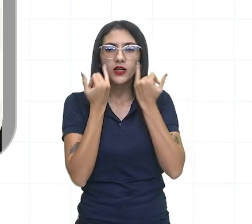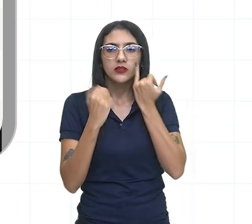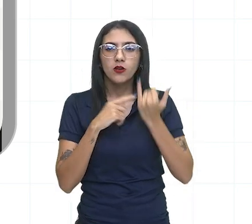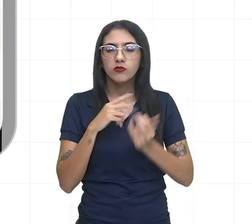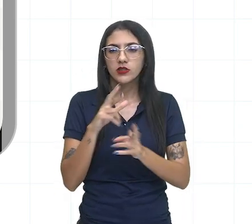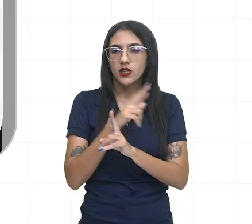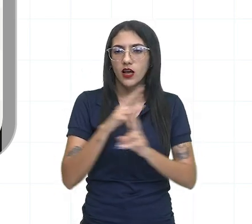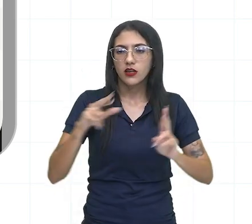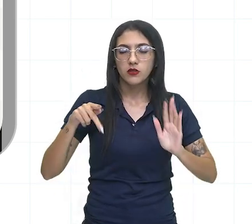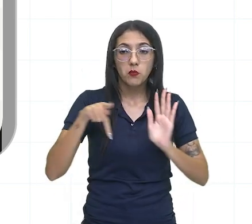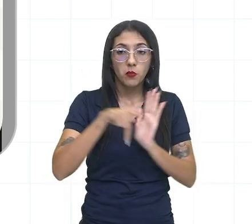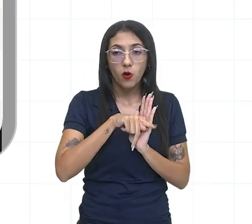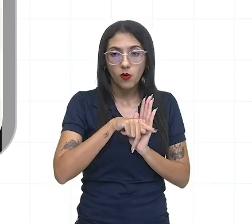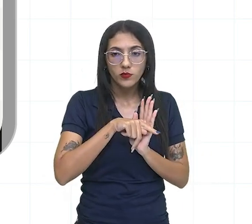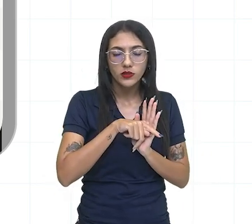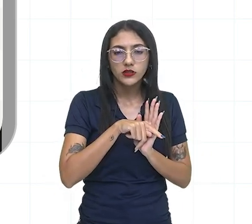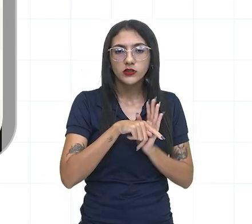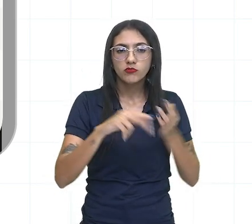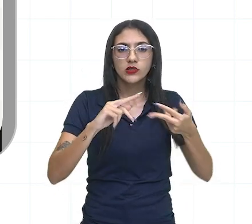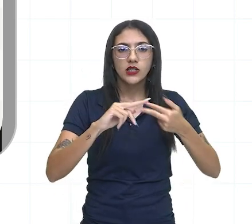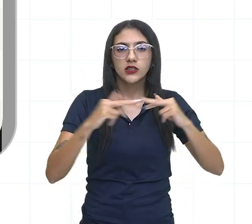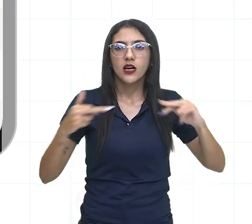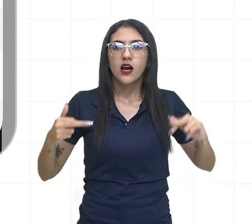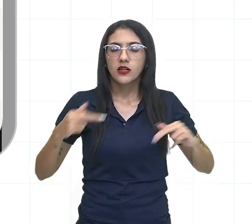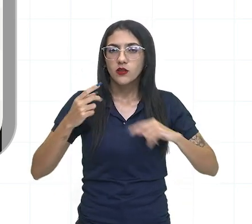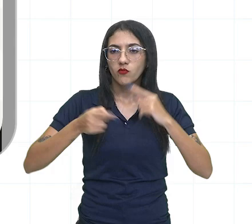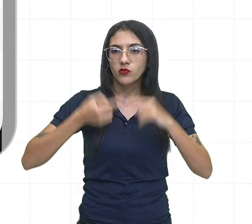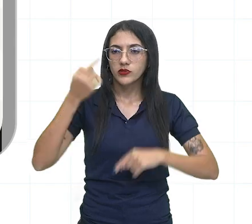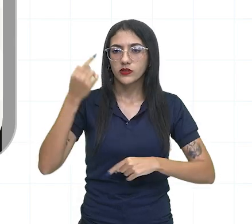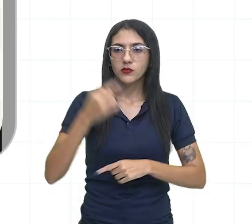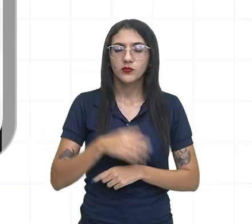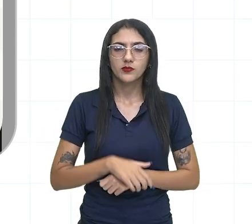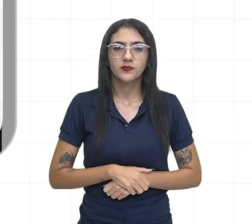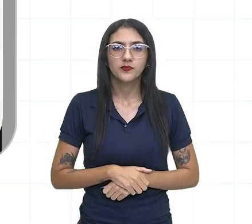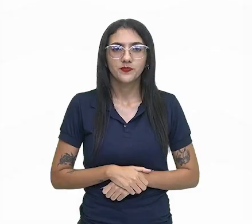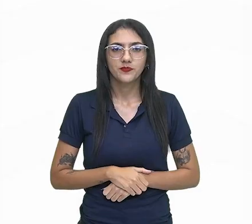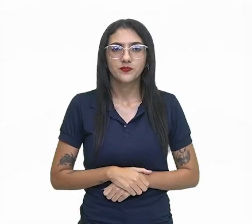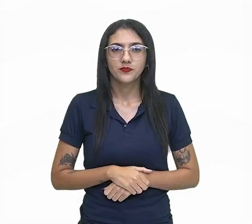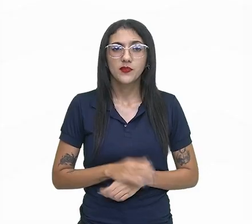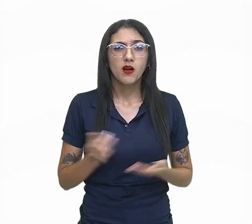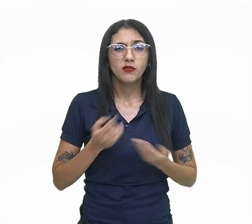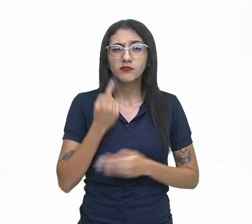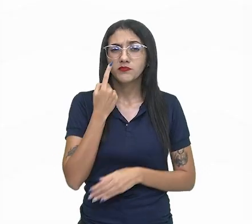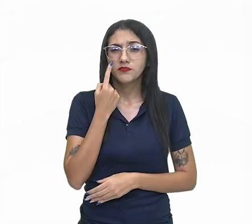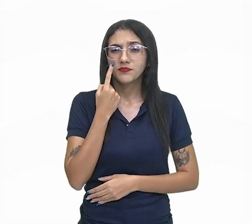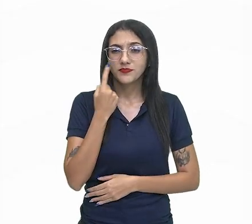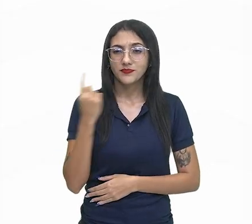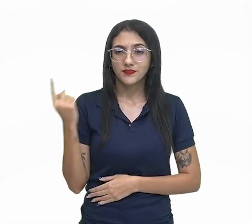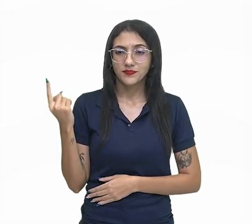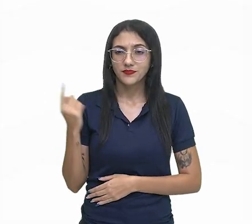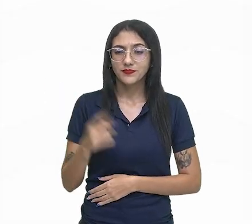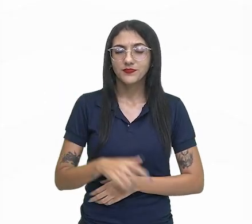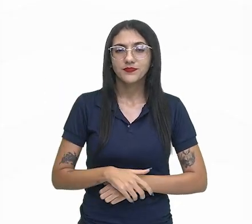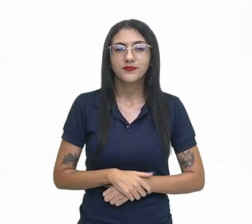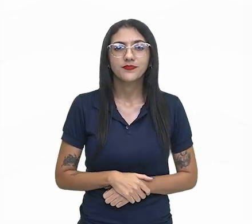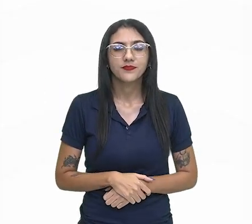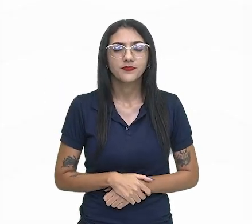à genética para explicar essa evolução. Vamos ver aí sobre a teoria do darwinismo, em